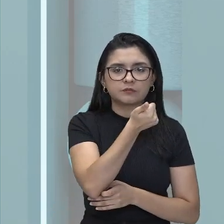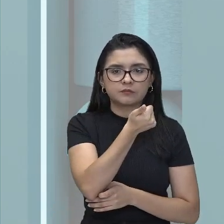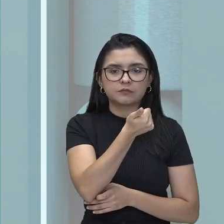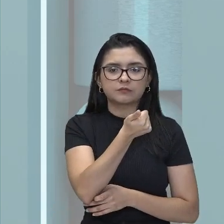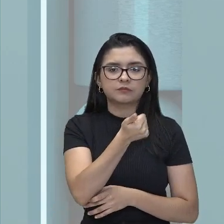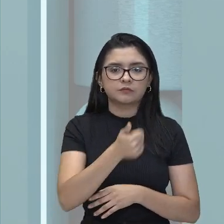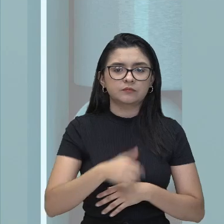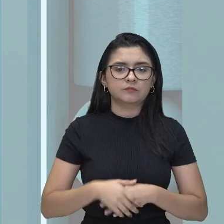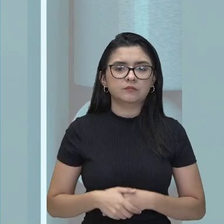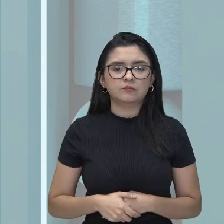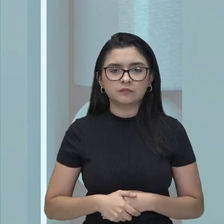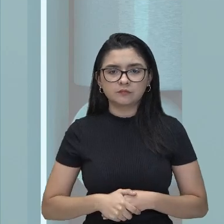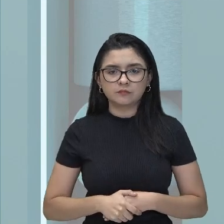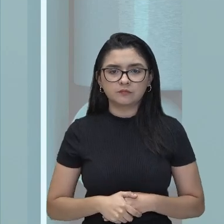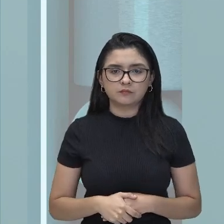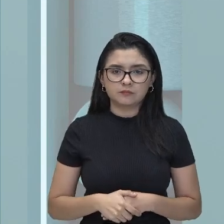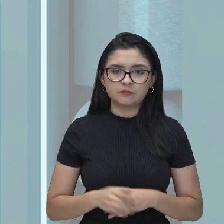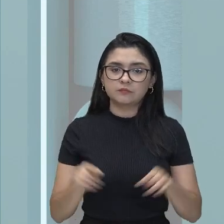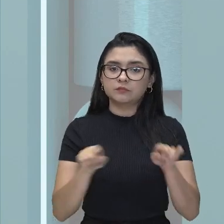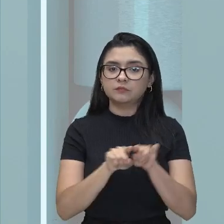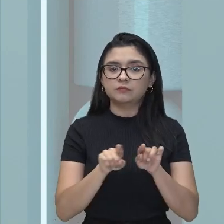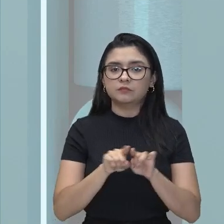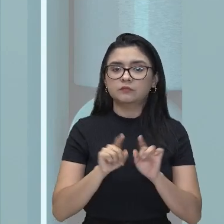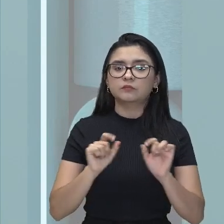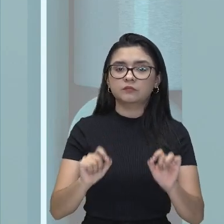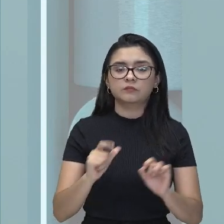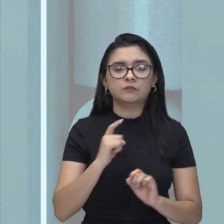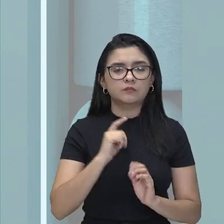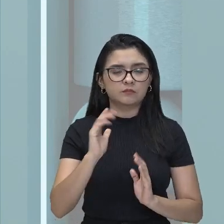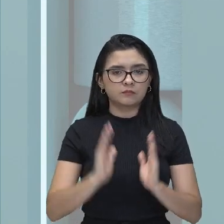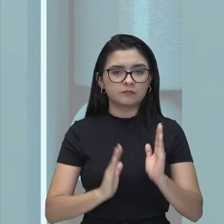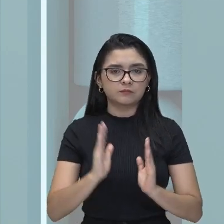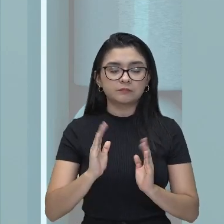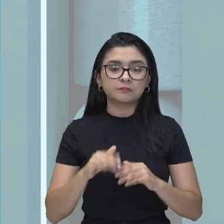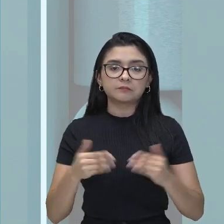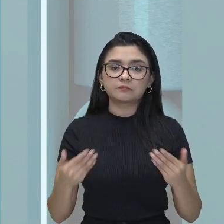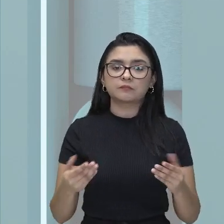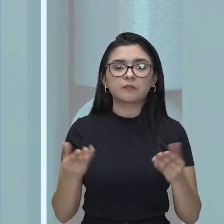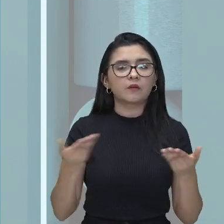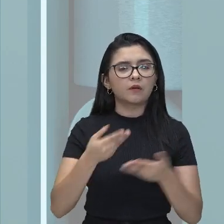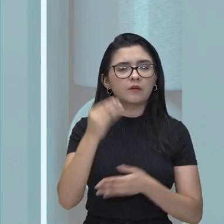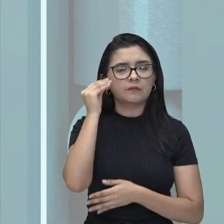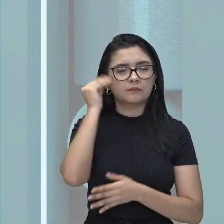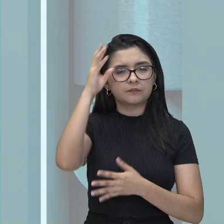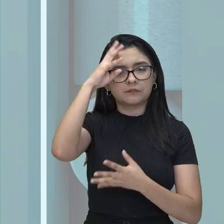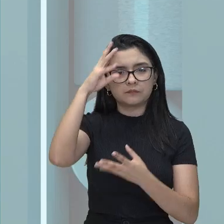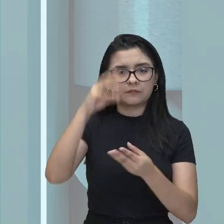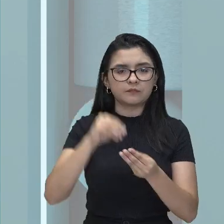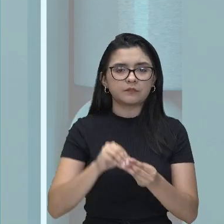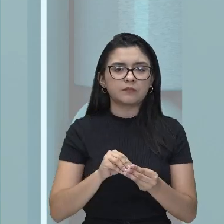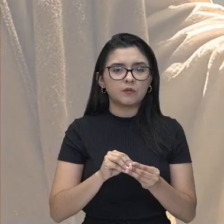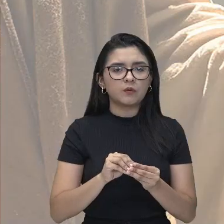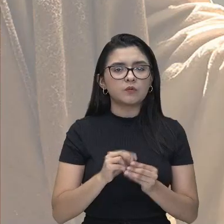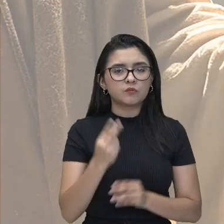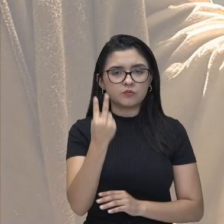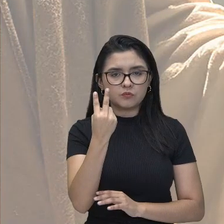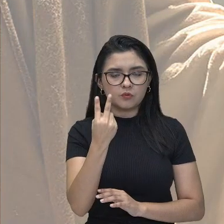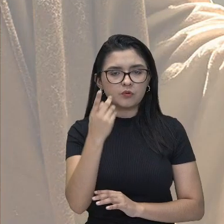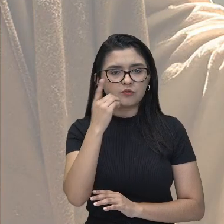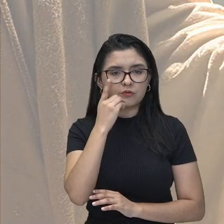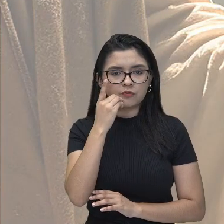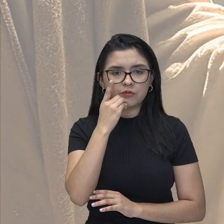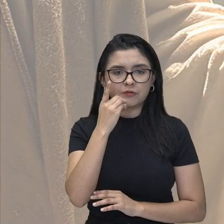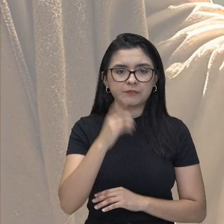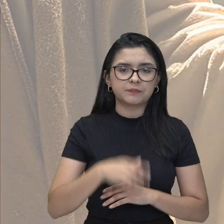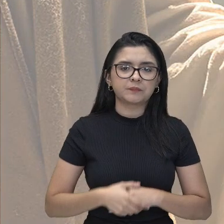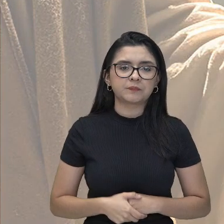fator religioso aí da época pesava muito vamos então entender agora o os dois últimos dias que faltam e já de